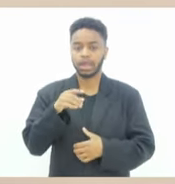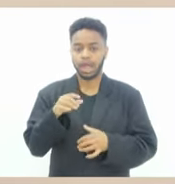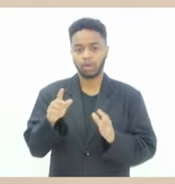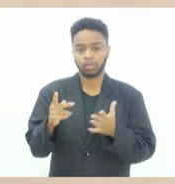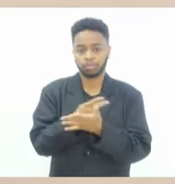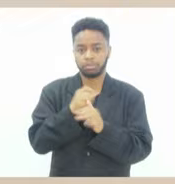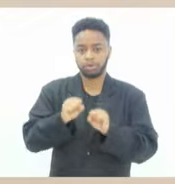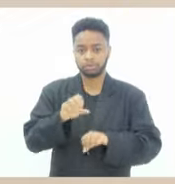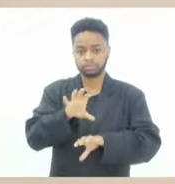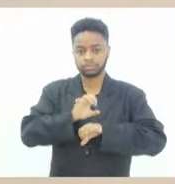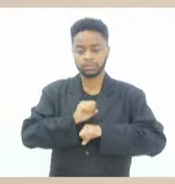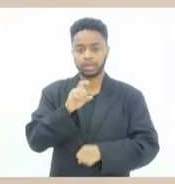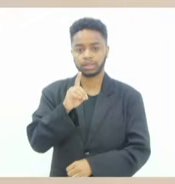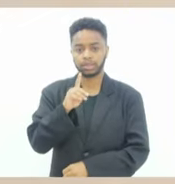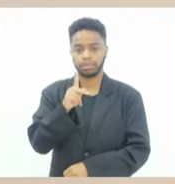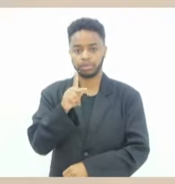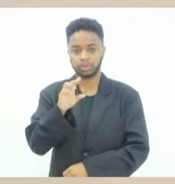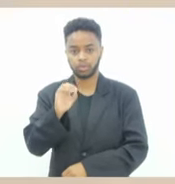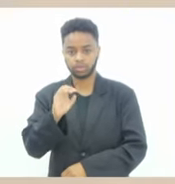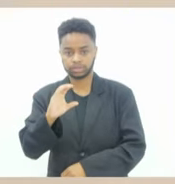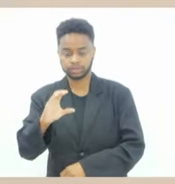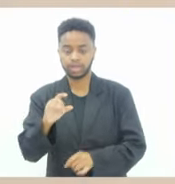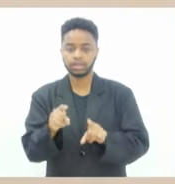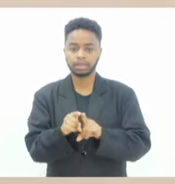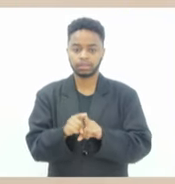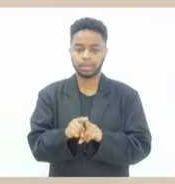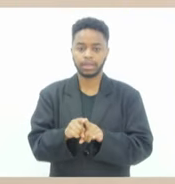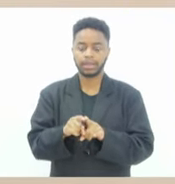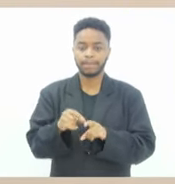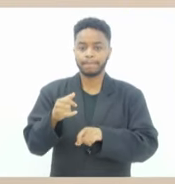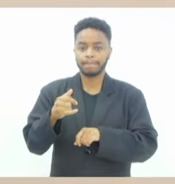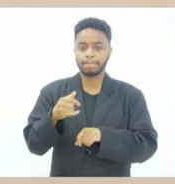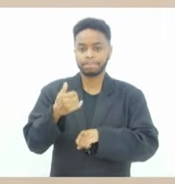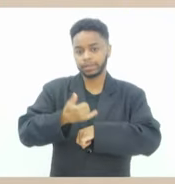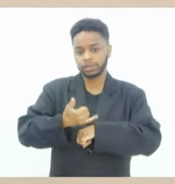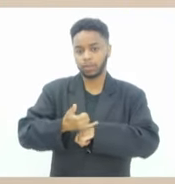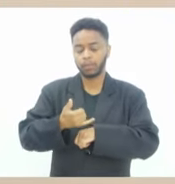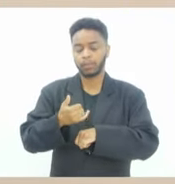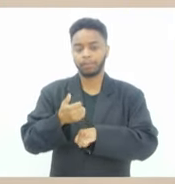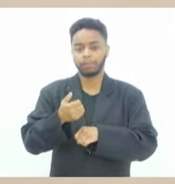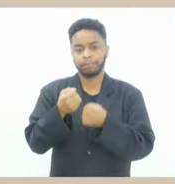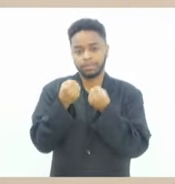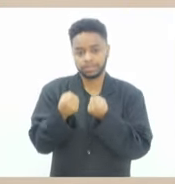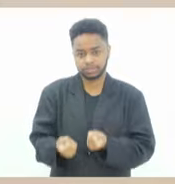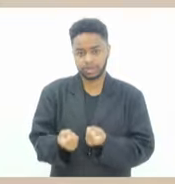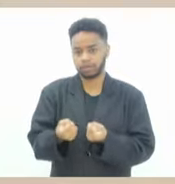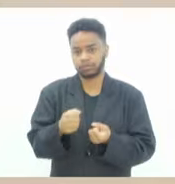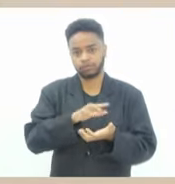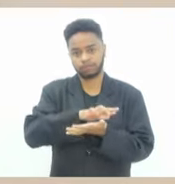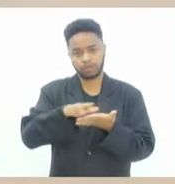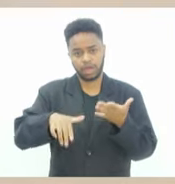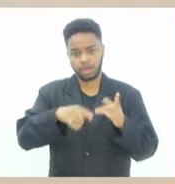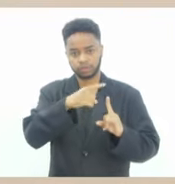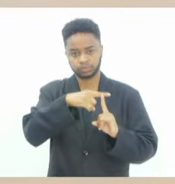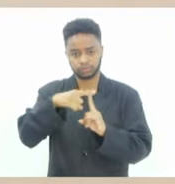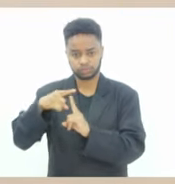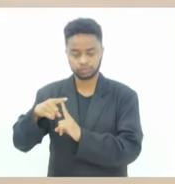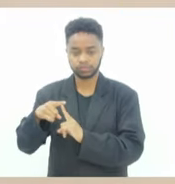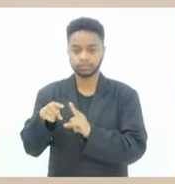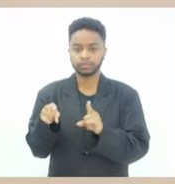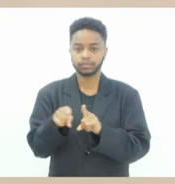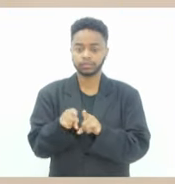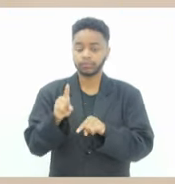e metais pesados, como chumbo, níquel, cromo, e acroleína, nitrosamina,